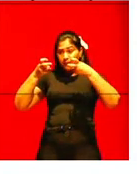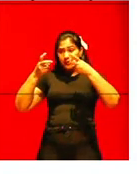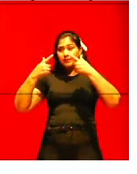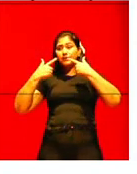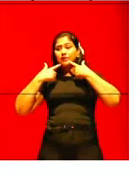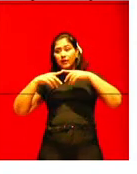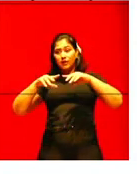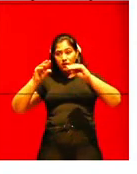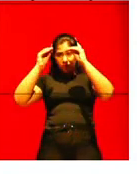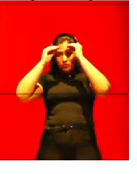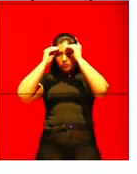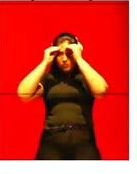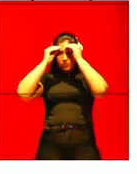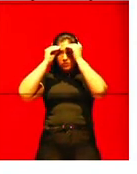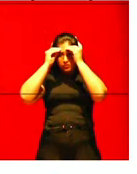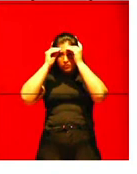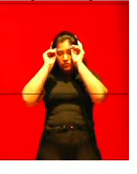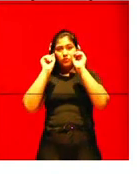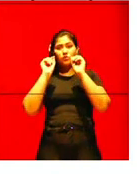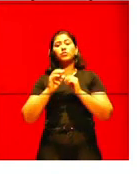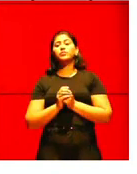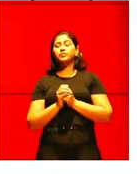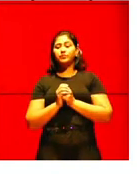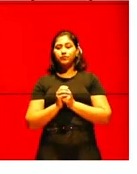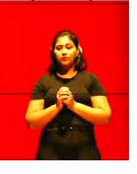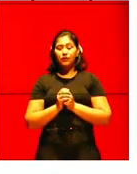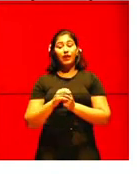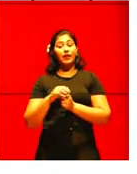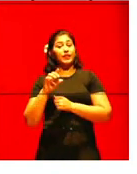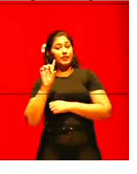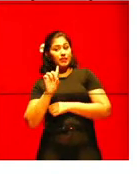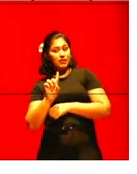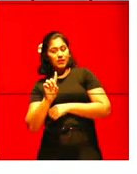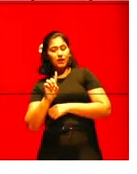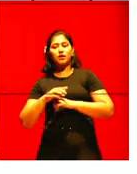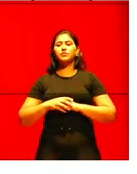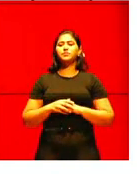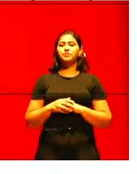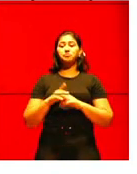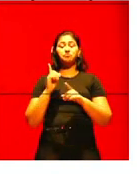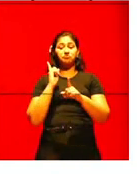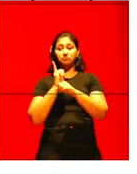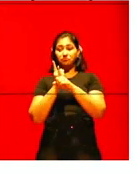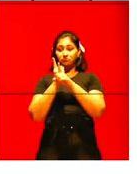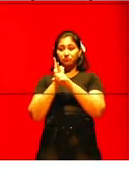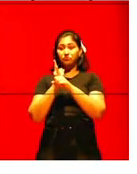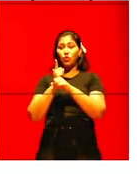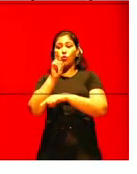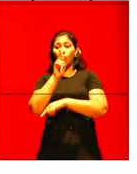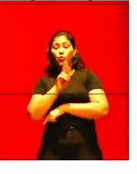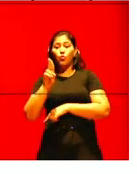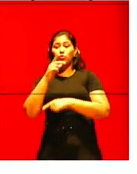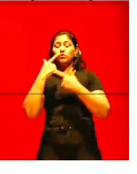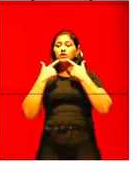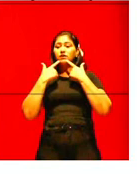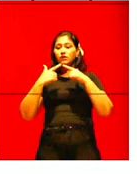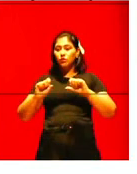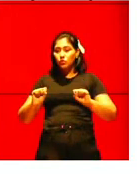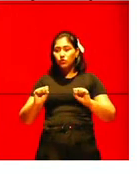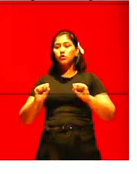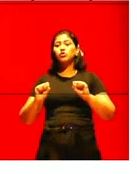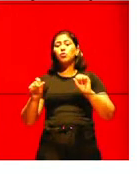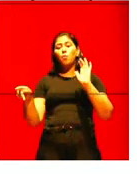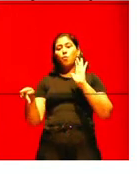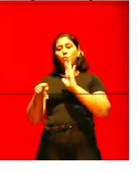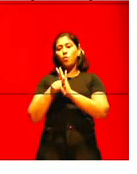linguística segundo o grau de escolaridade dos falantes, letra D, identificação de usos linguísticos próprios